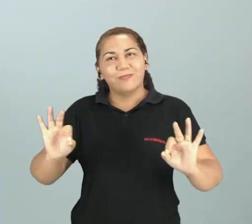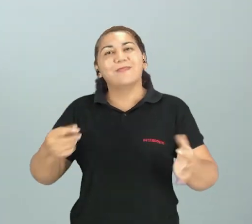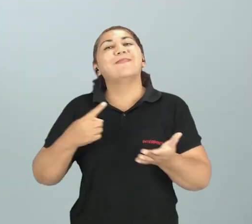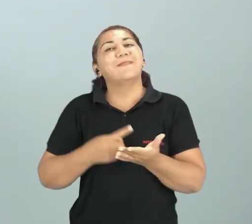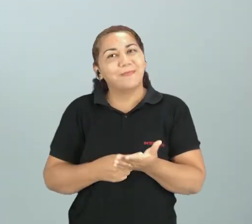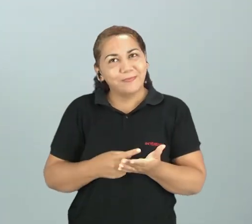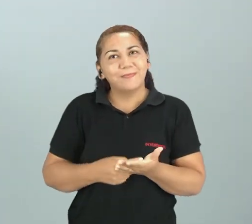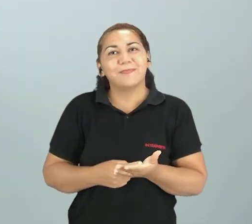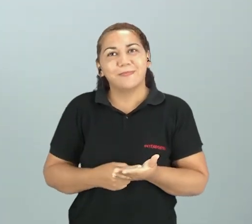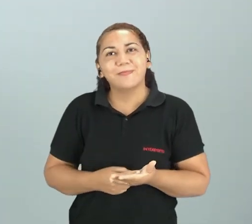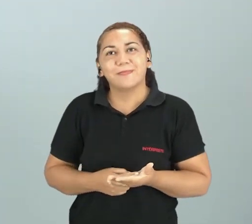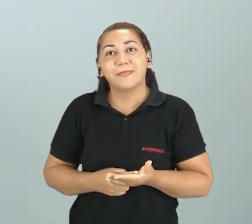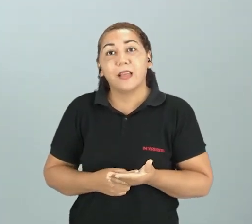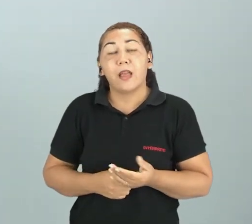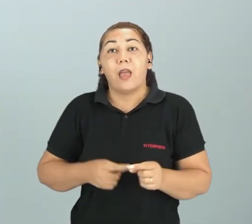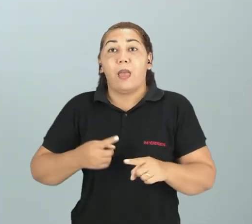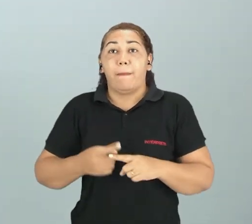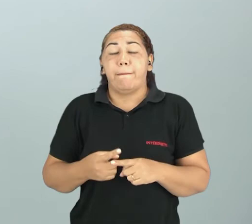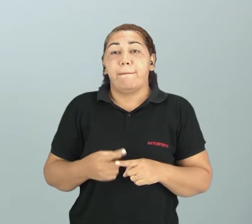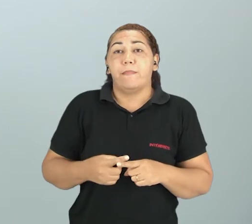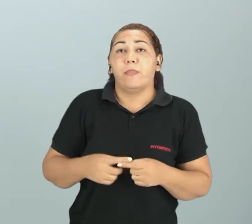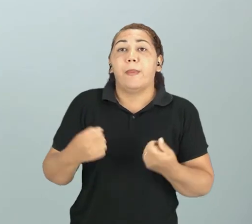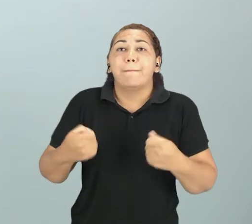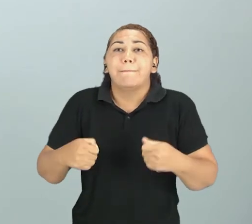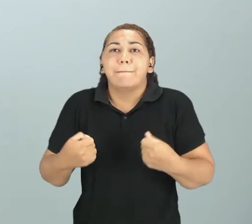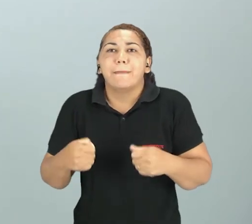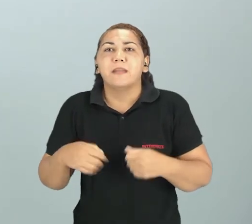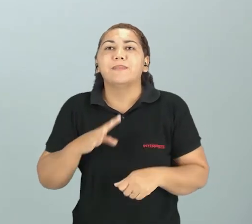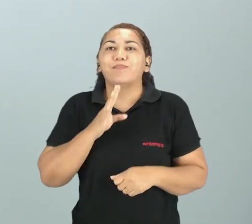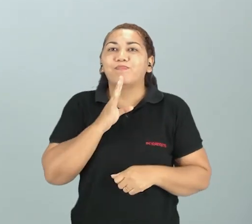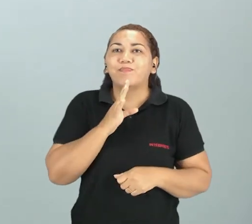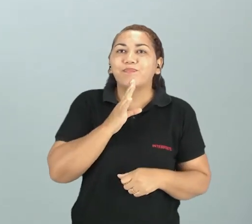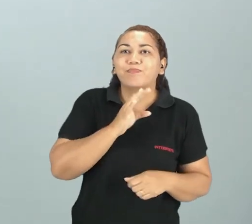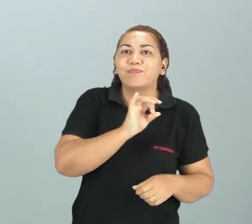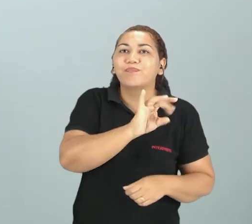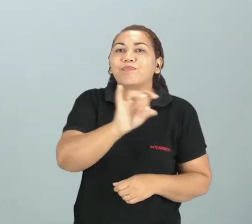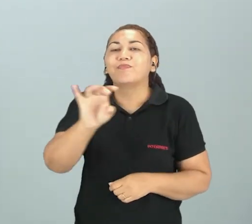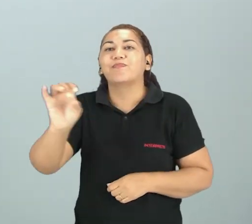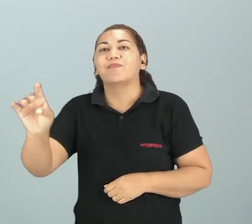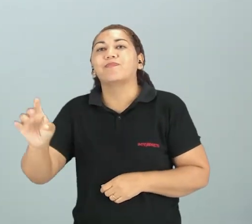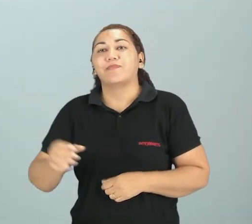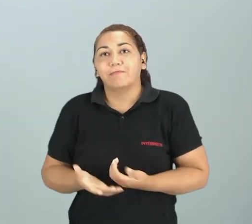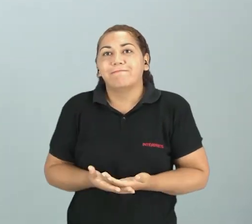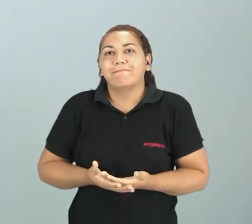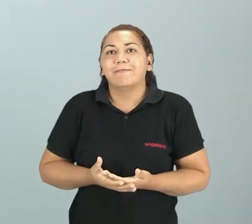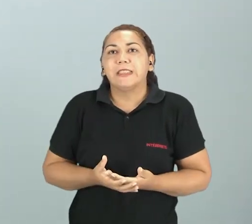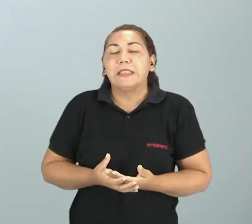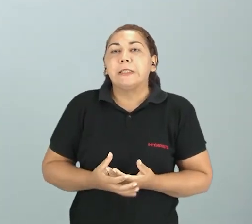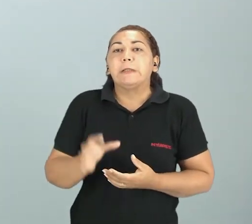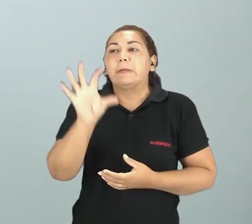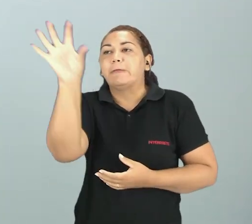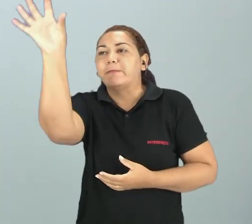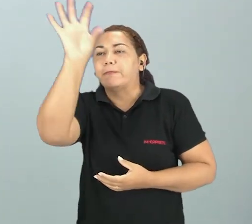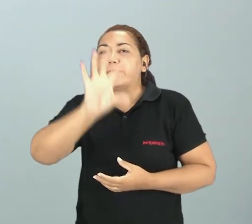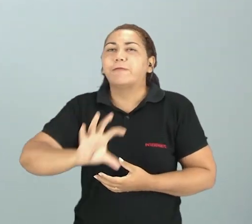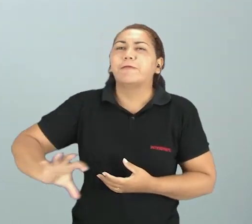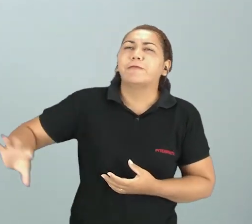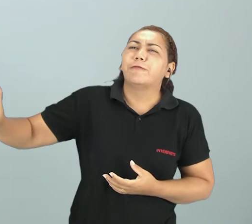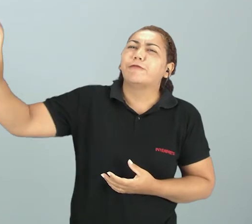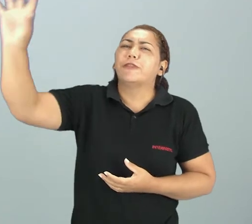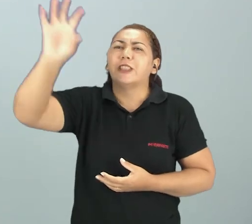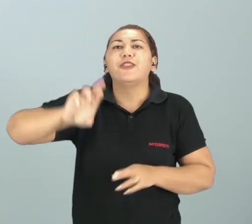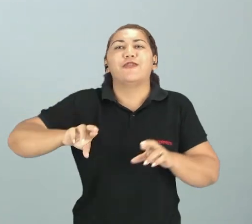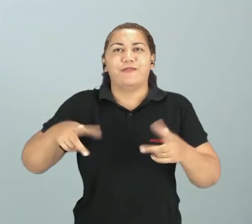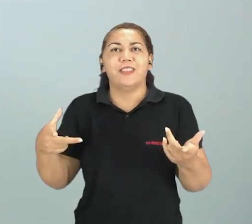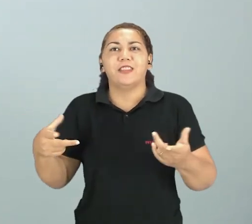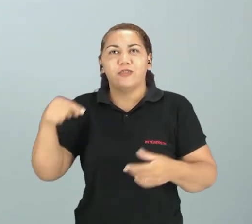dialeto. Só que a gente tem que saber conhecer um pouquinho sobre cada uma delas na nossa importância. Imagina eu ir para um canto diferente daqui do norte.